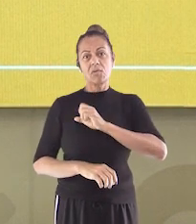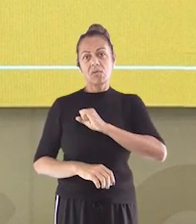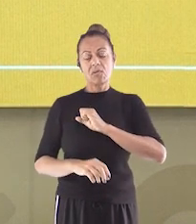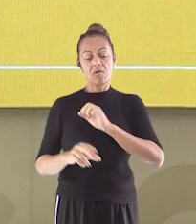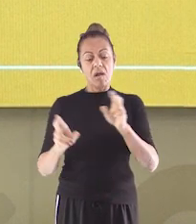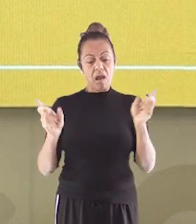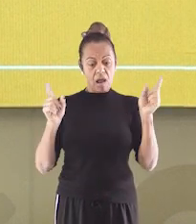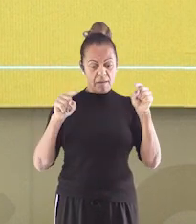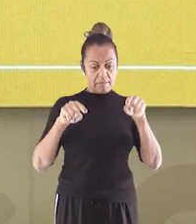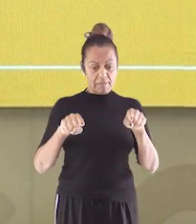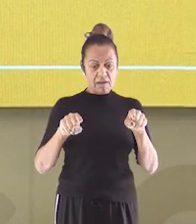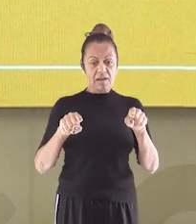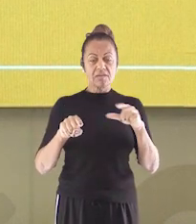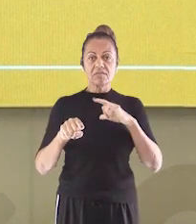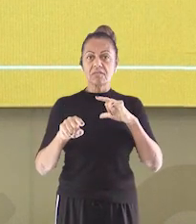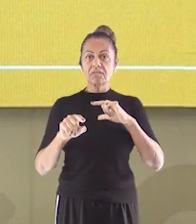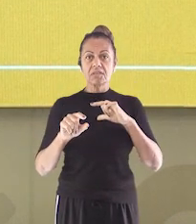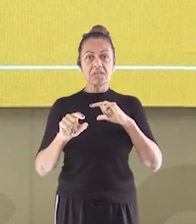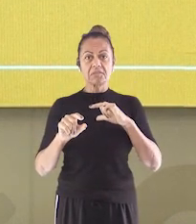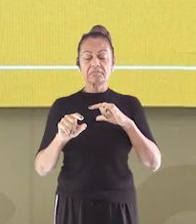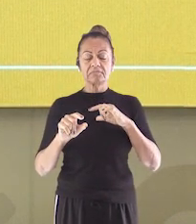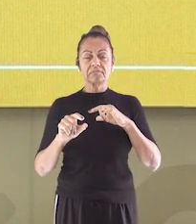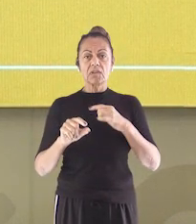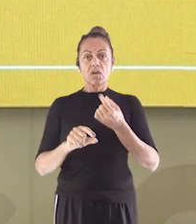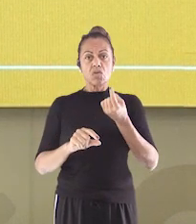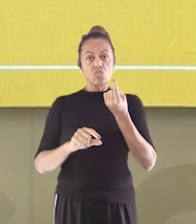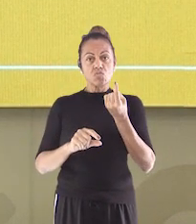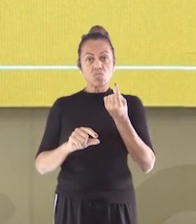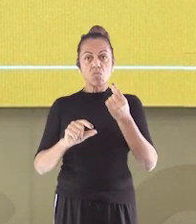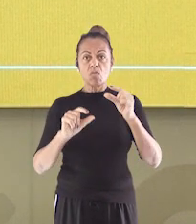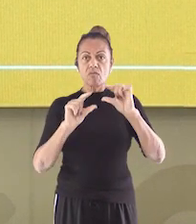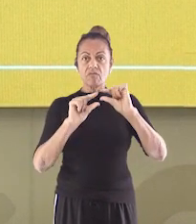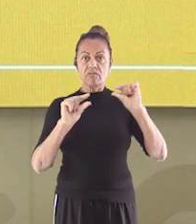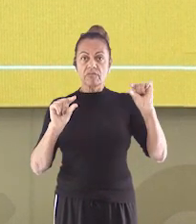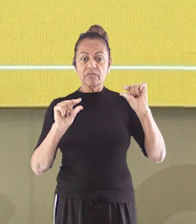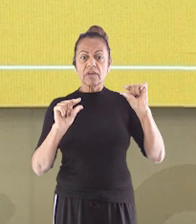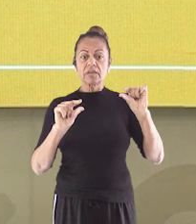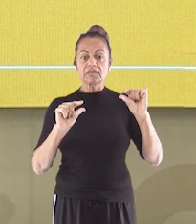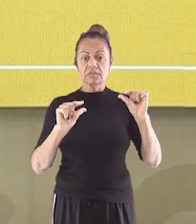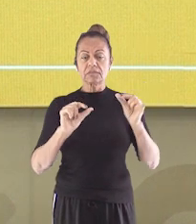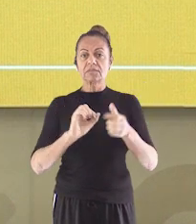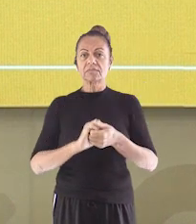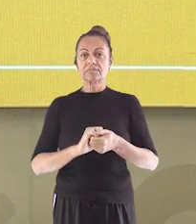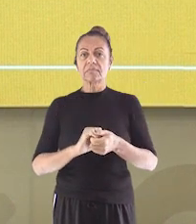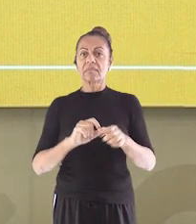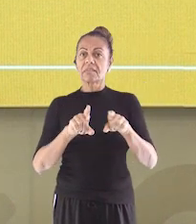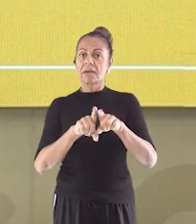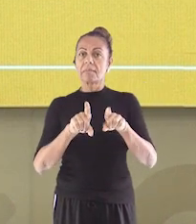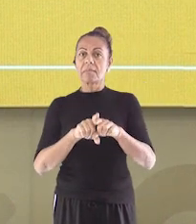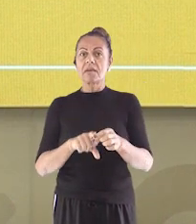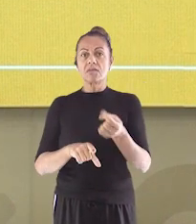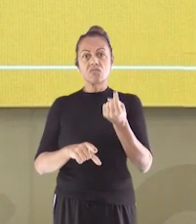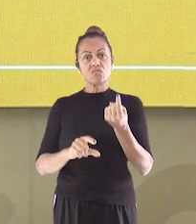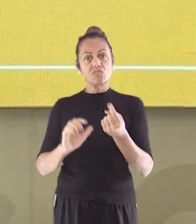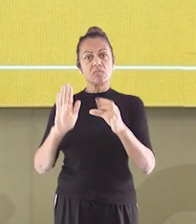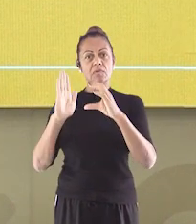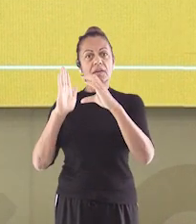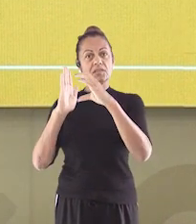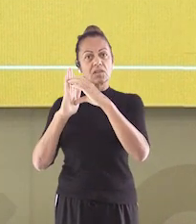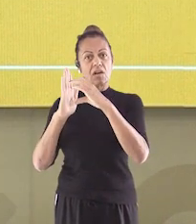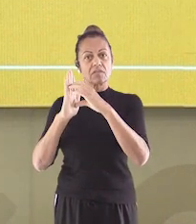temos um verso, né? O texto do poema com apenas um verso e apenas uma